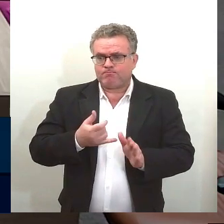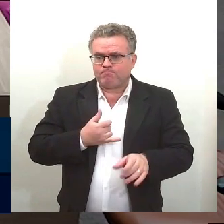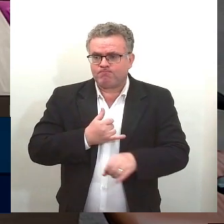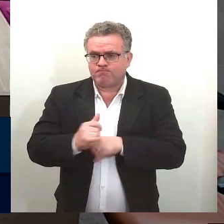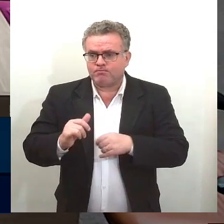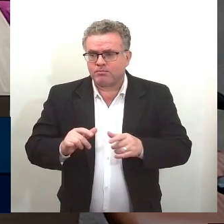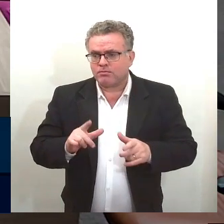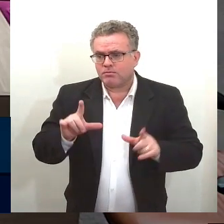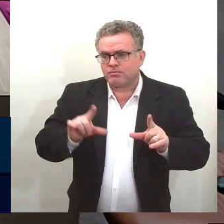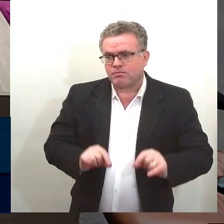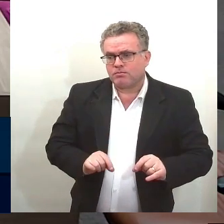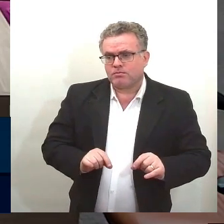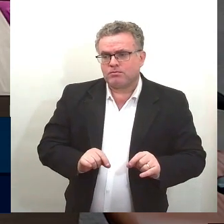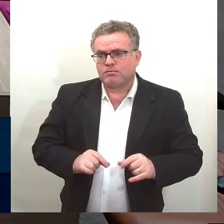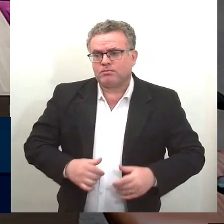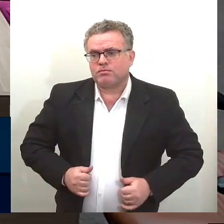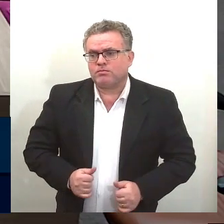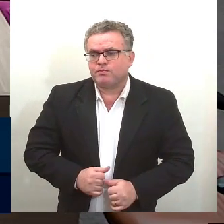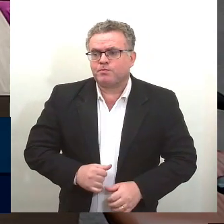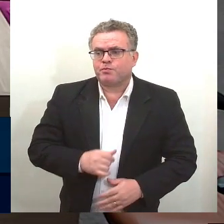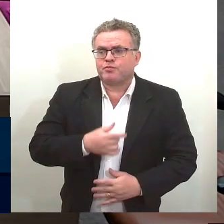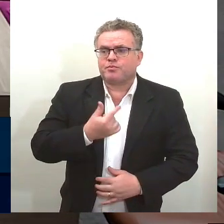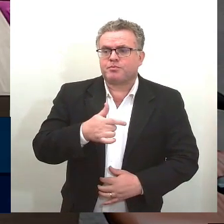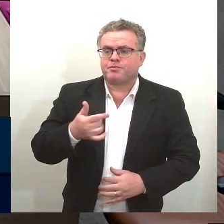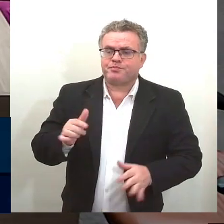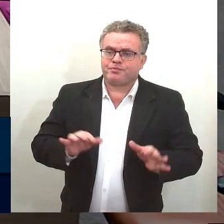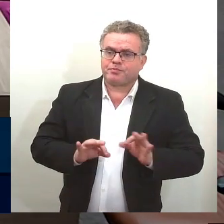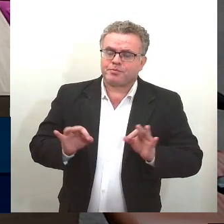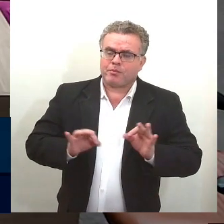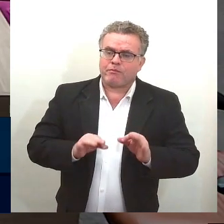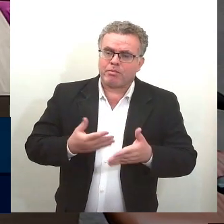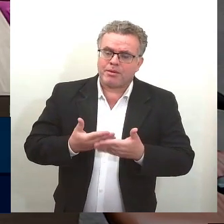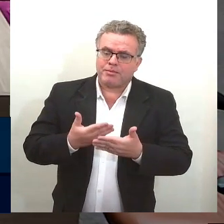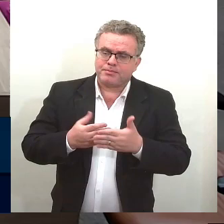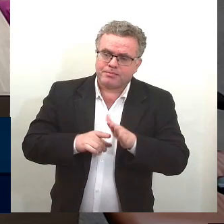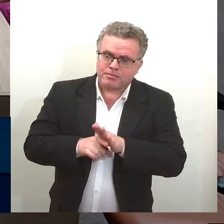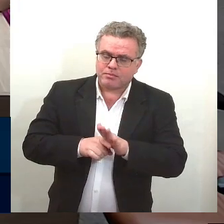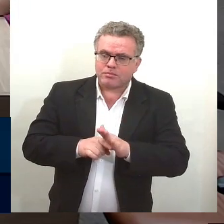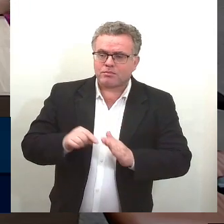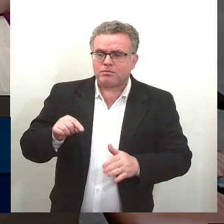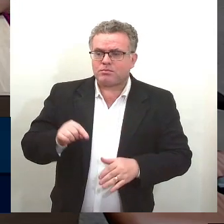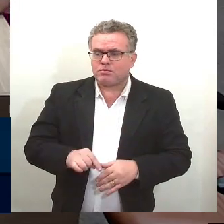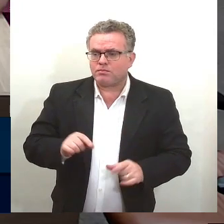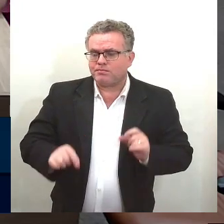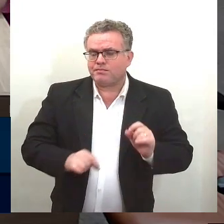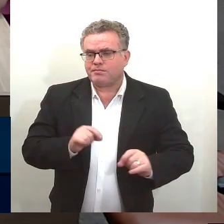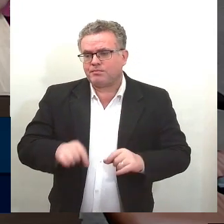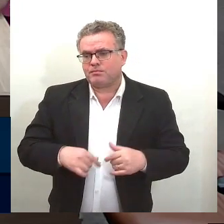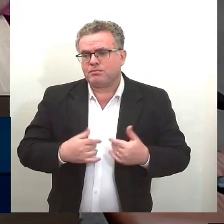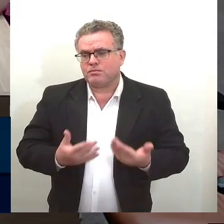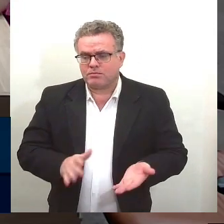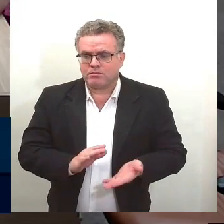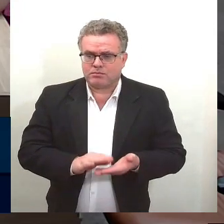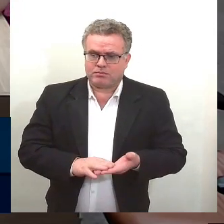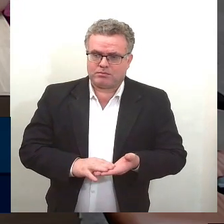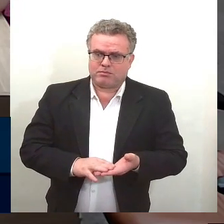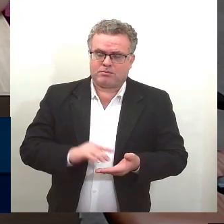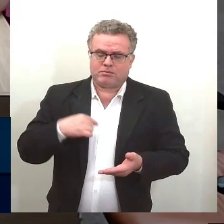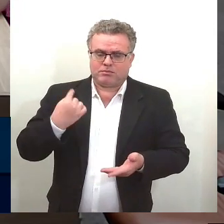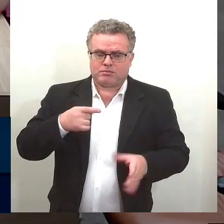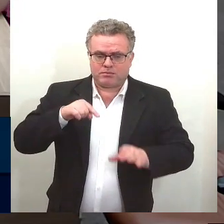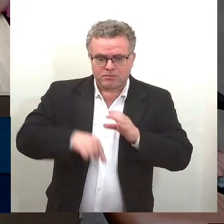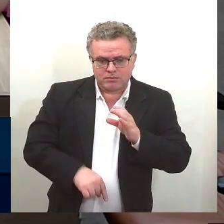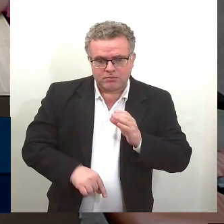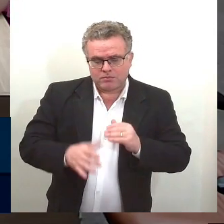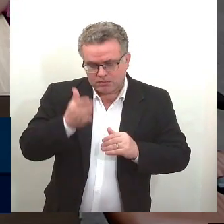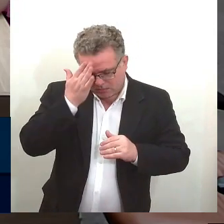ainda esse estudo por estado. É uma questão que os secretários de Fazenda estão se debruçando para tentar entender um pouquinho mais a situação